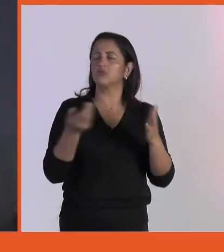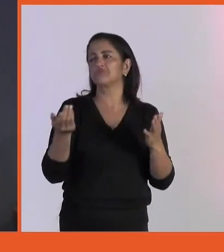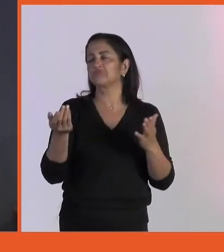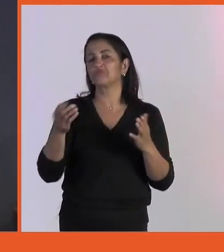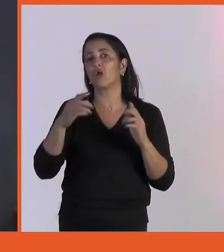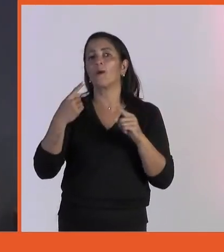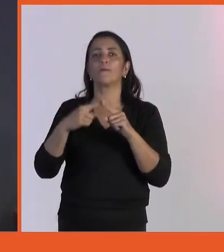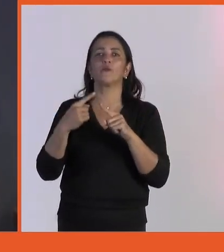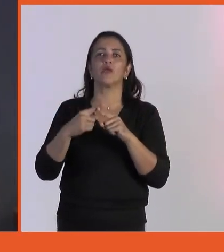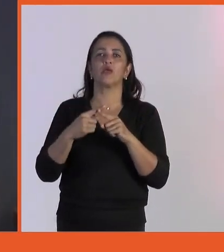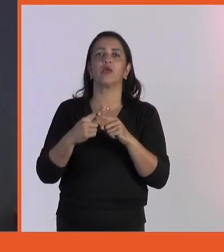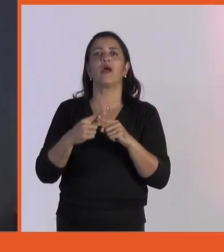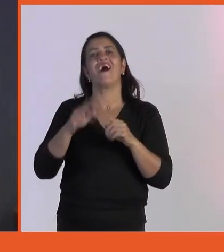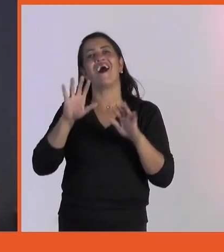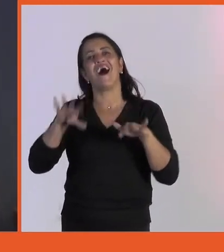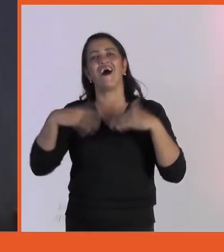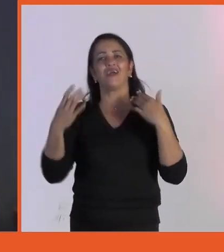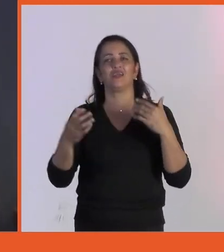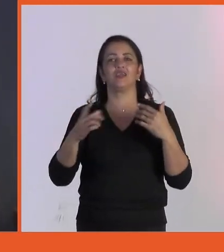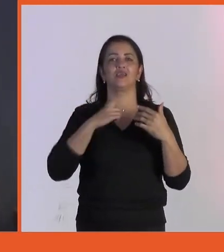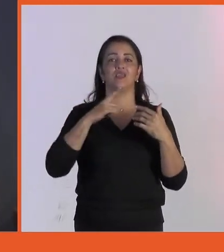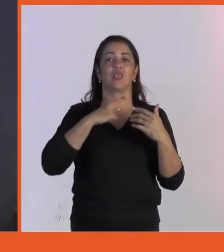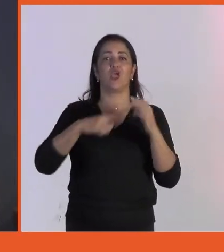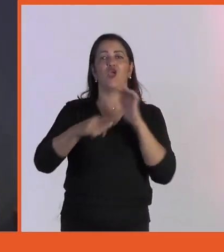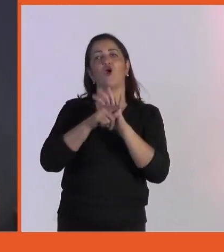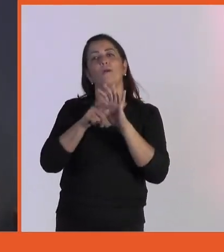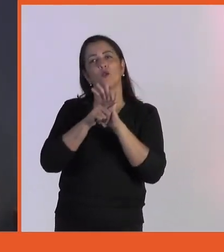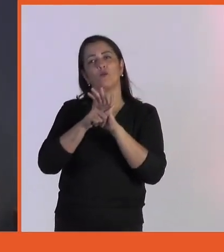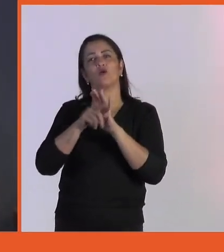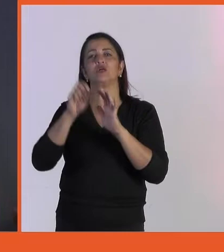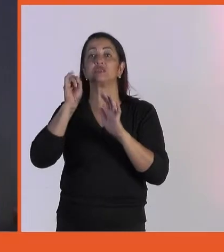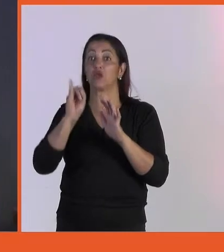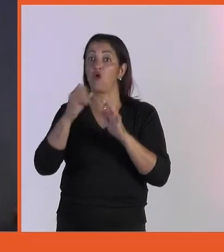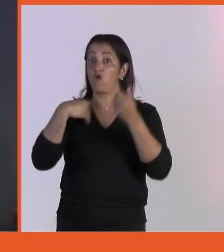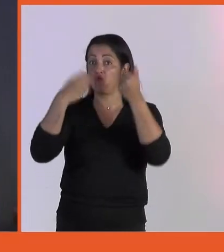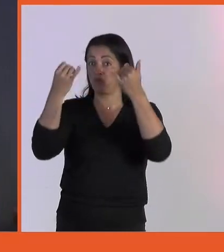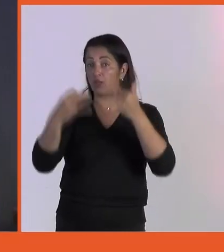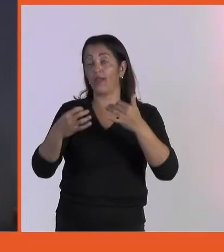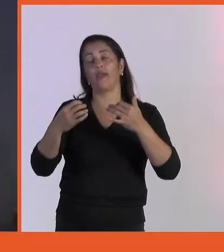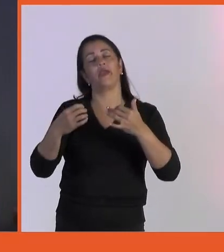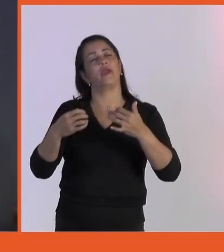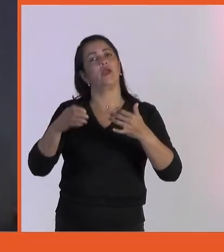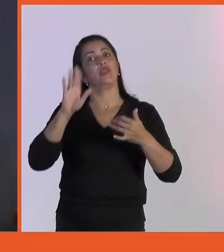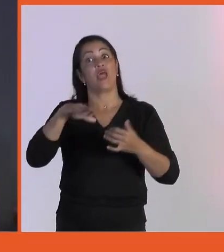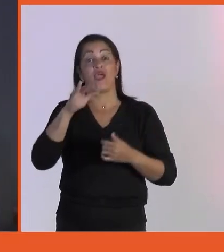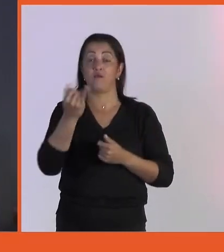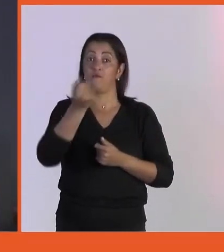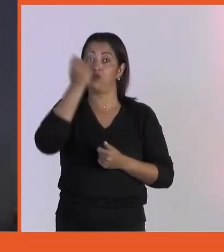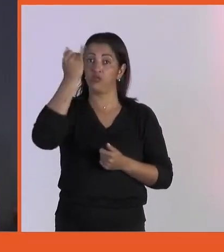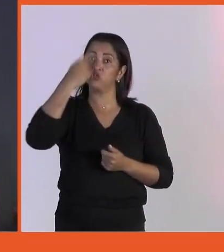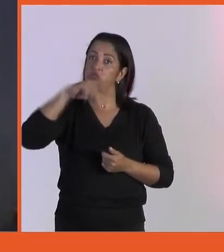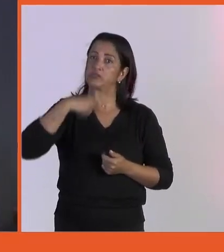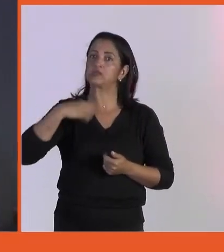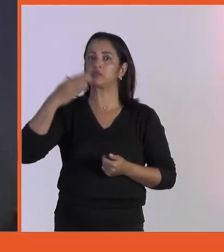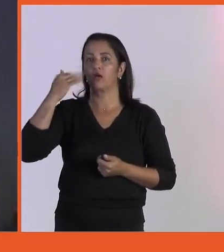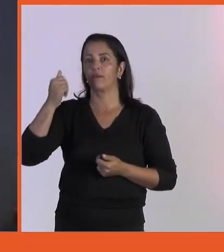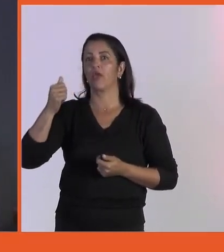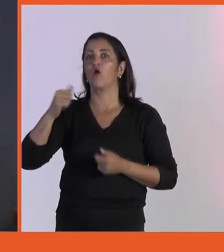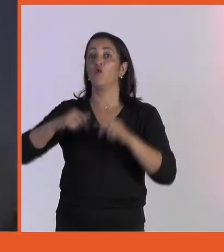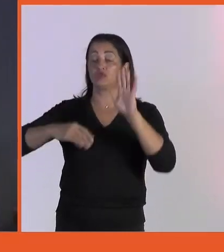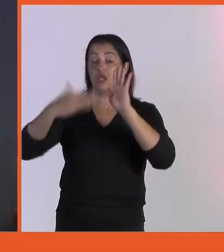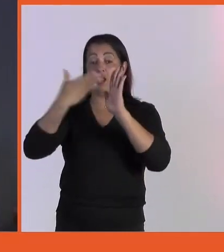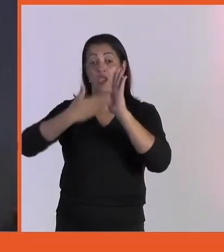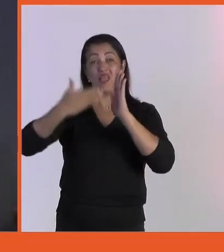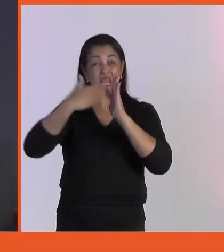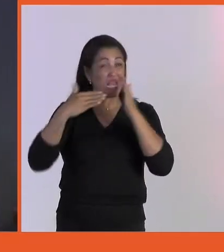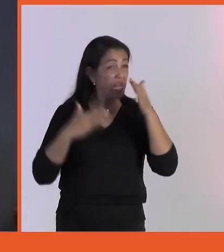Porque e aí, aquilo que eu falei também, assim, do inimigo em comum, assim, é importante que a gente saiba os limites dentro da própria